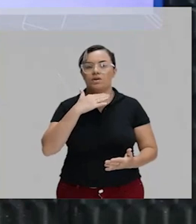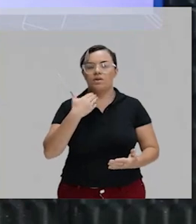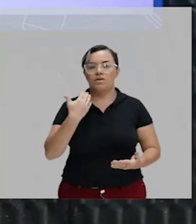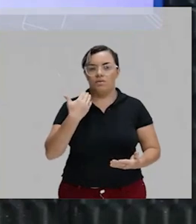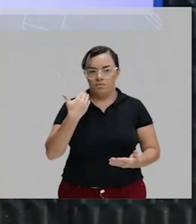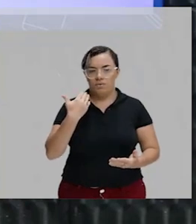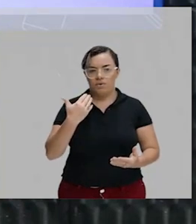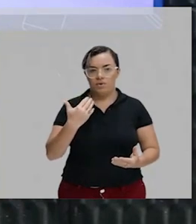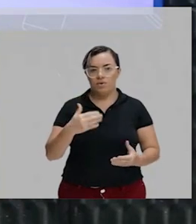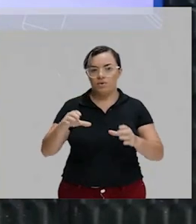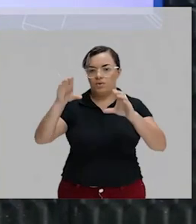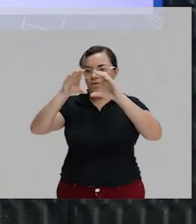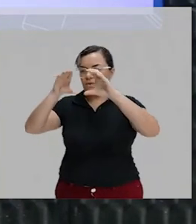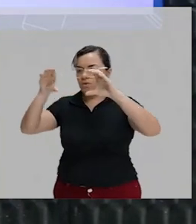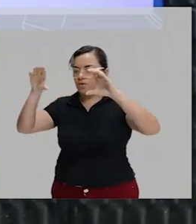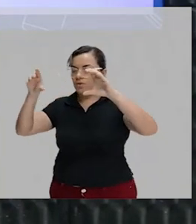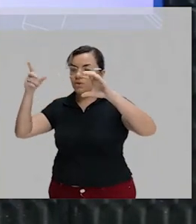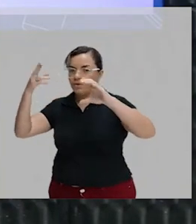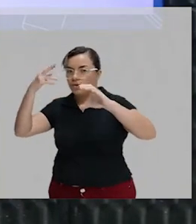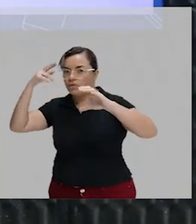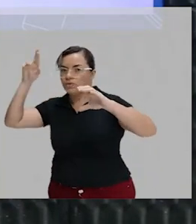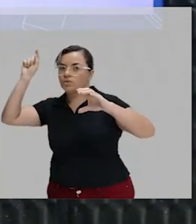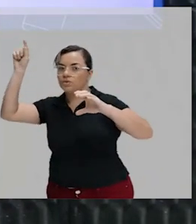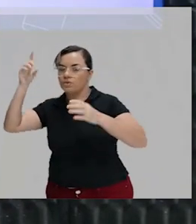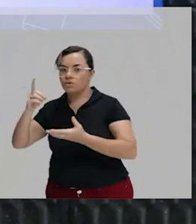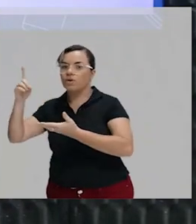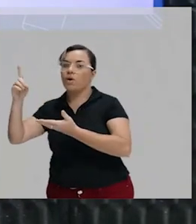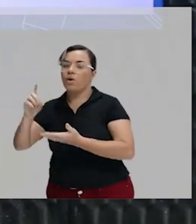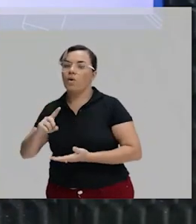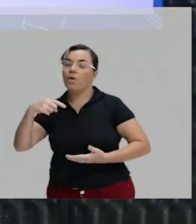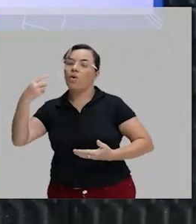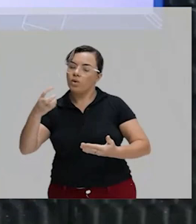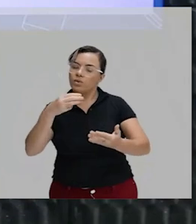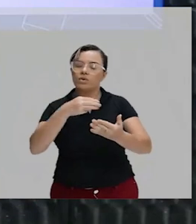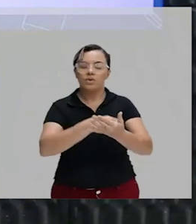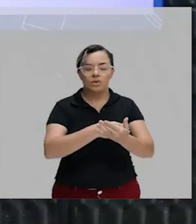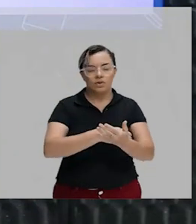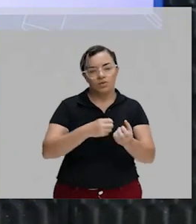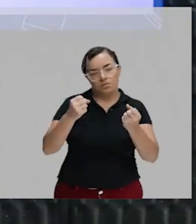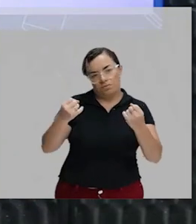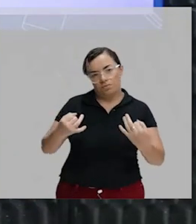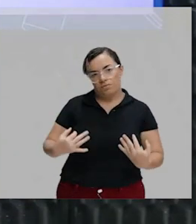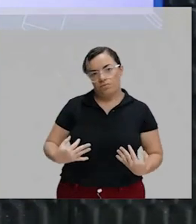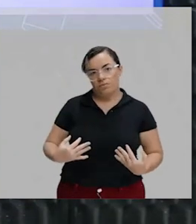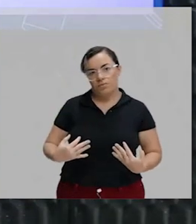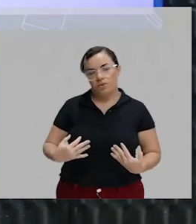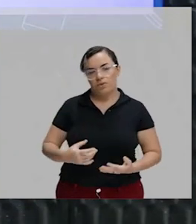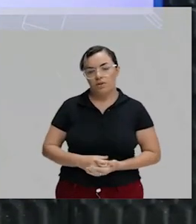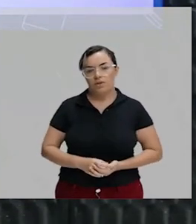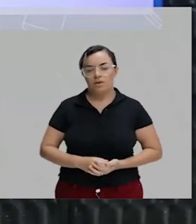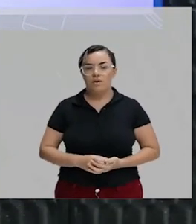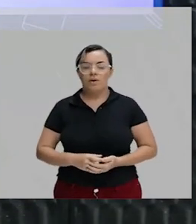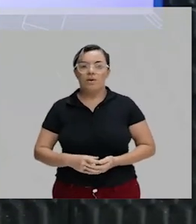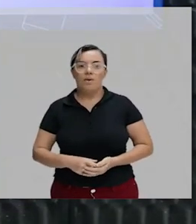ficar dormindo com o Senhor então é um outro mistério da vida que são explicados aliás que se tenta